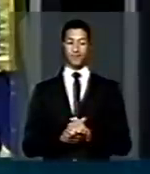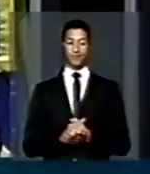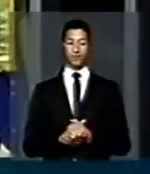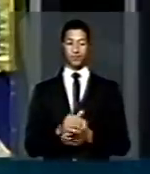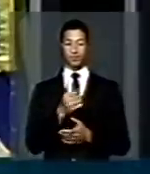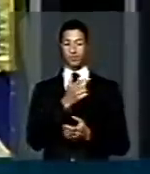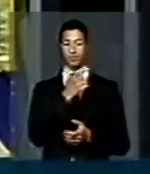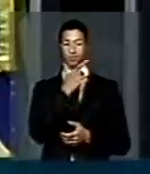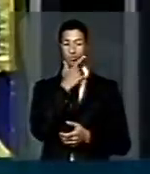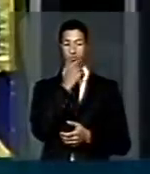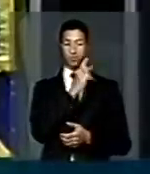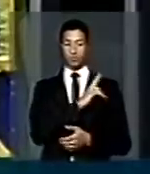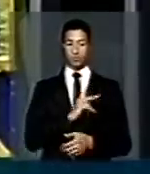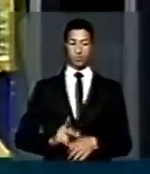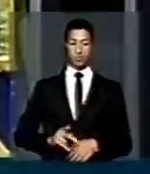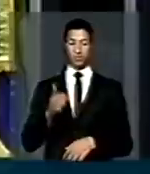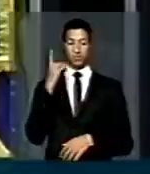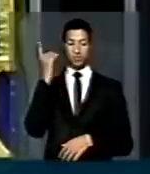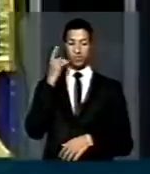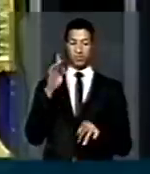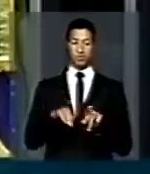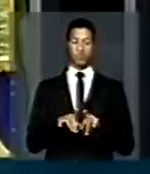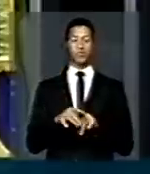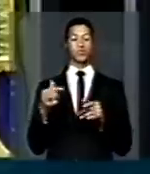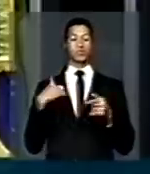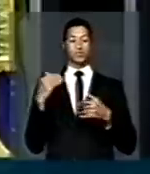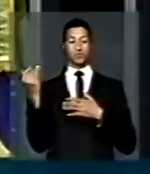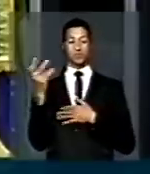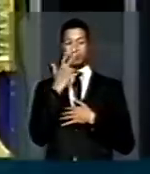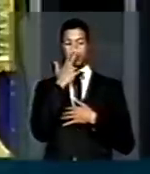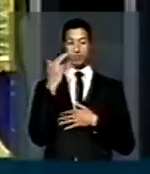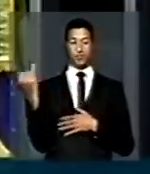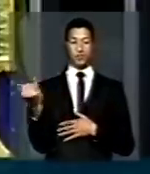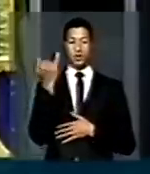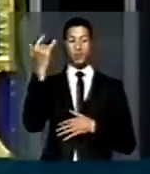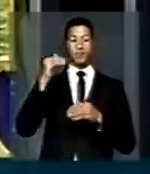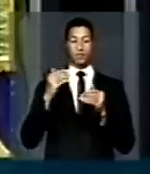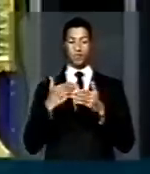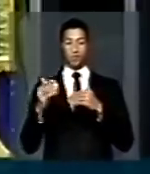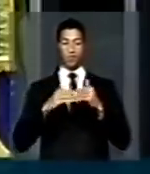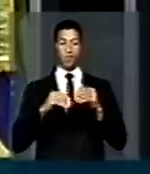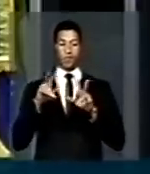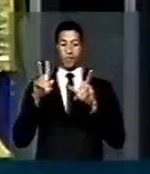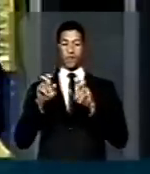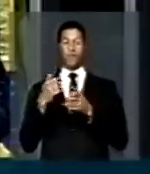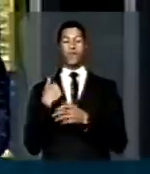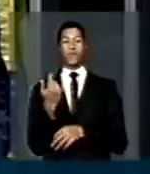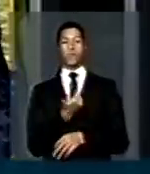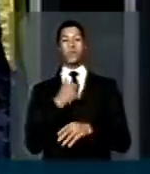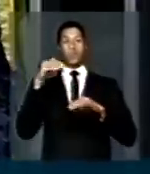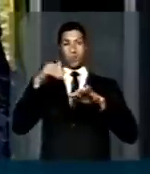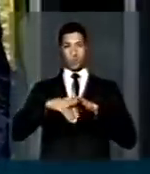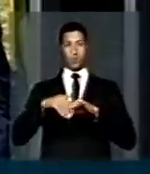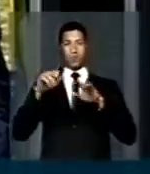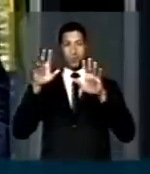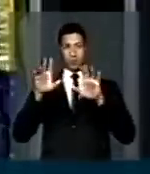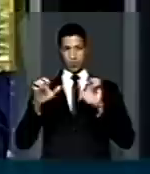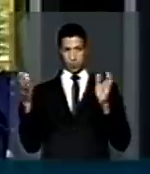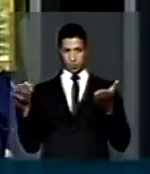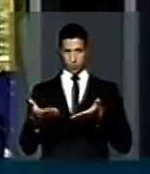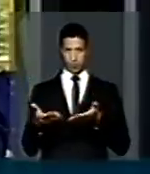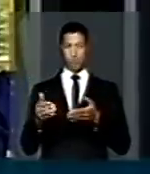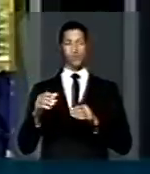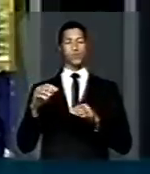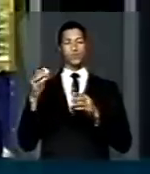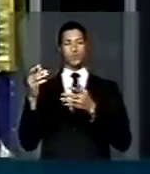senhor presidente senhoras e senhores deputados eu acho importante que eu aborde o tema que nós estamos votando nesse instante